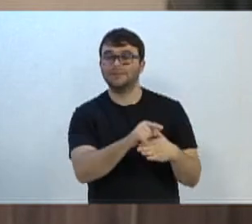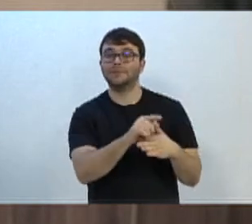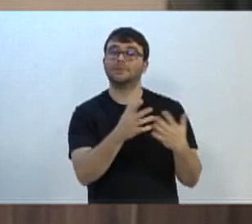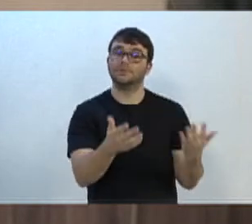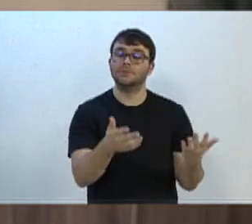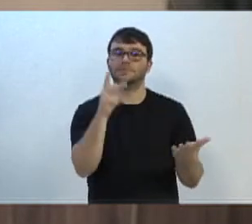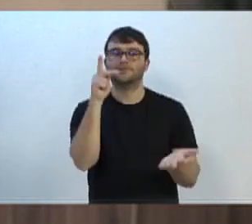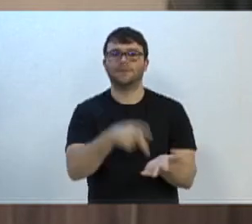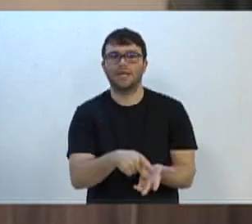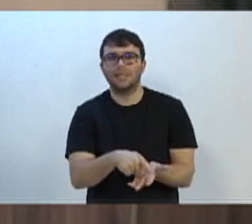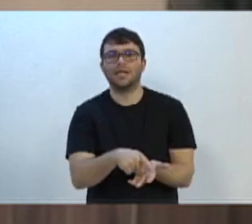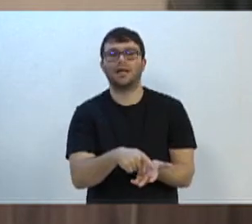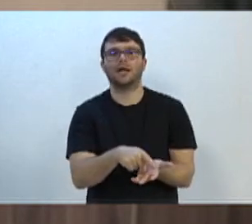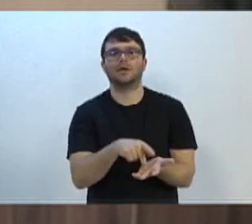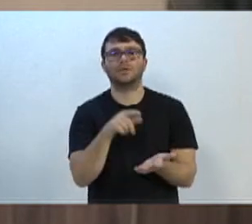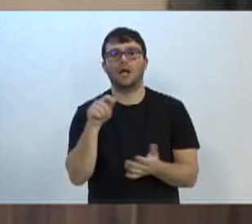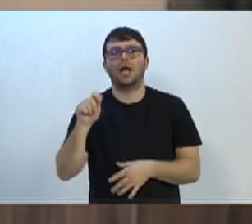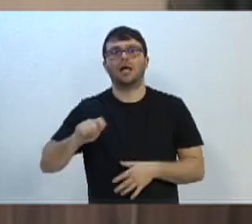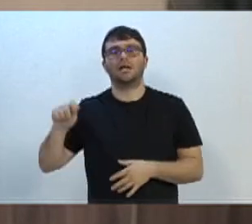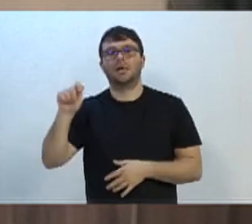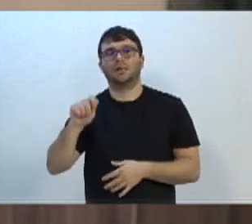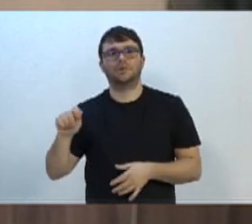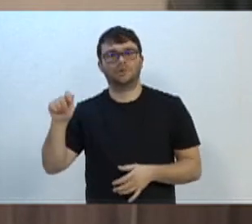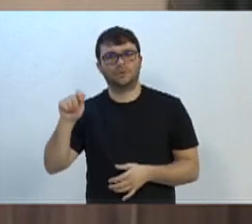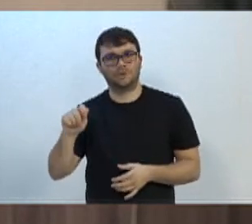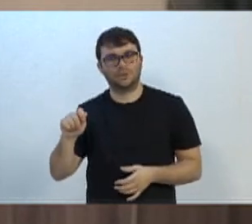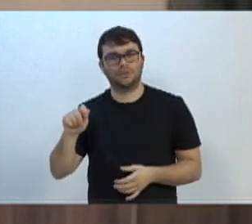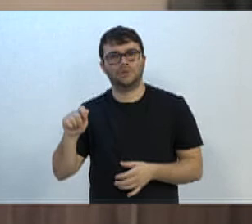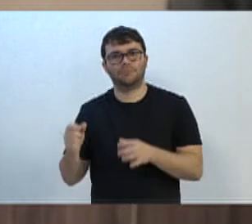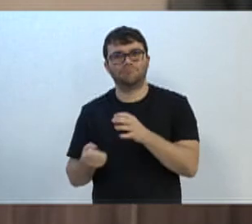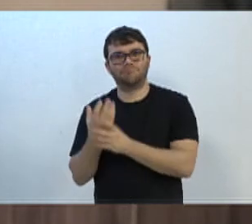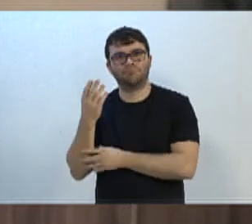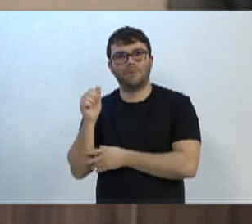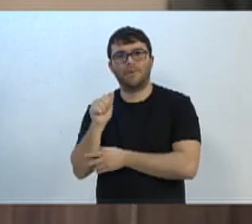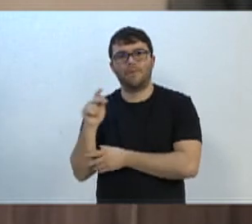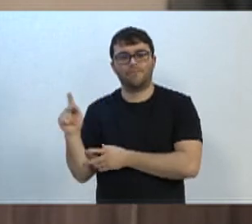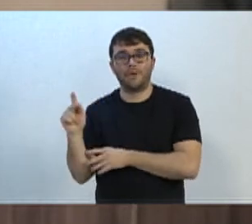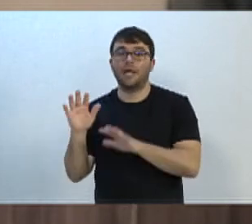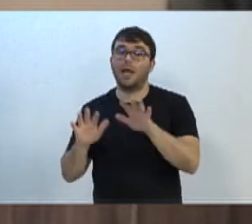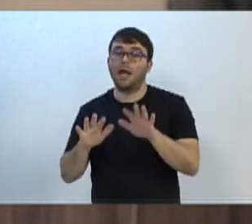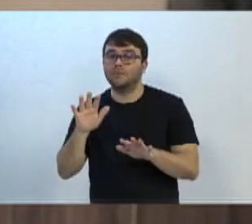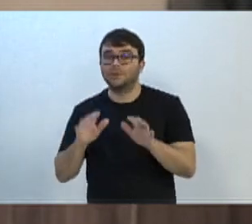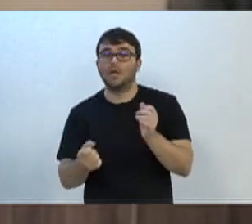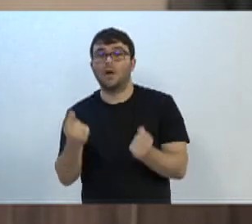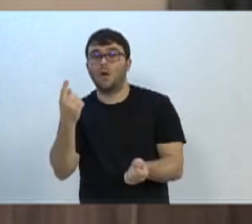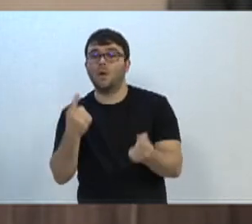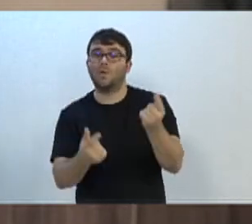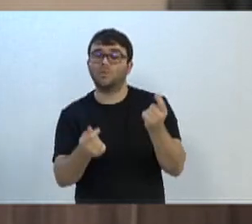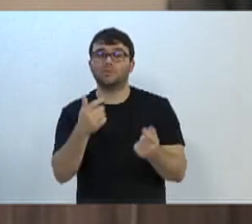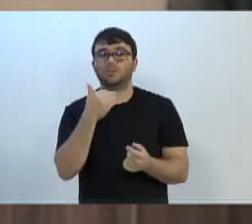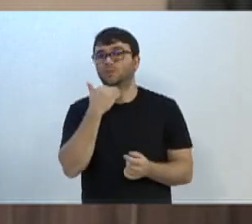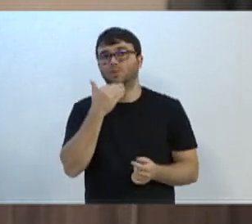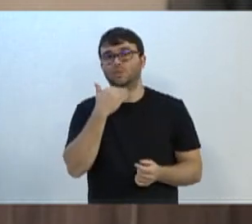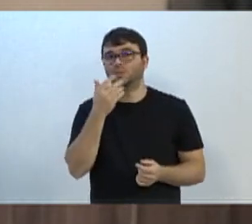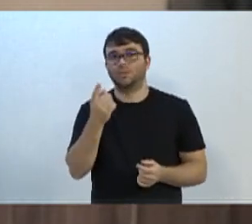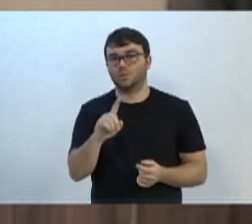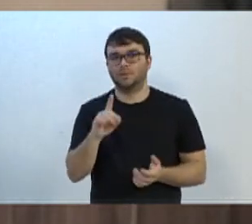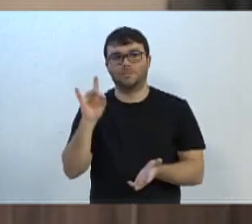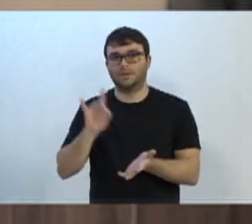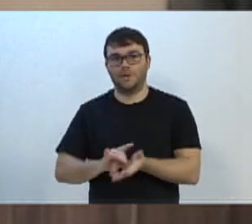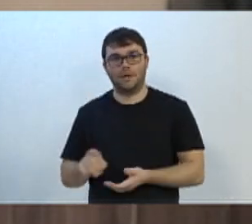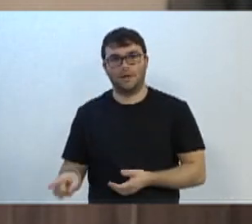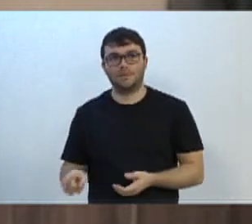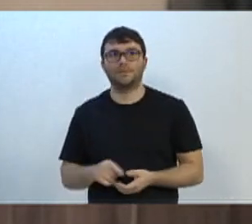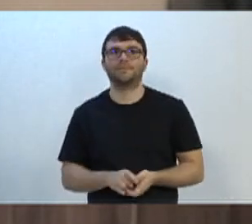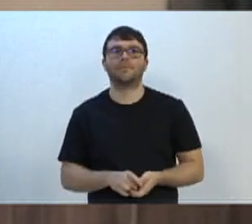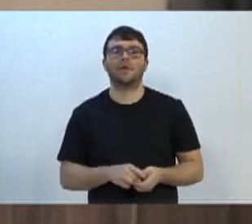tem feito pela pela associação pelo app e alguns não foram naquela condição naquela realidade o